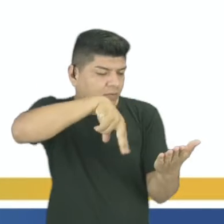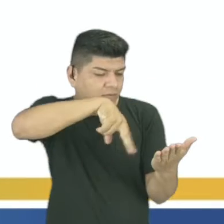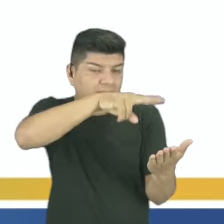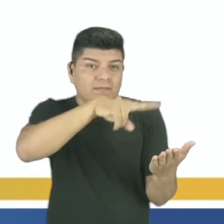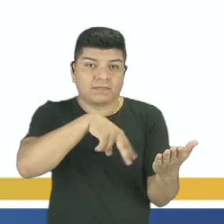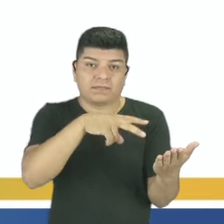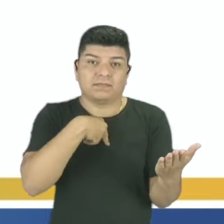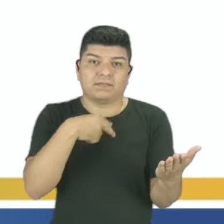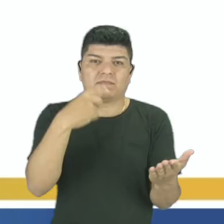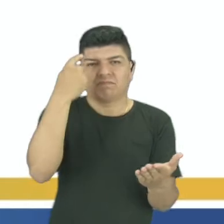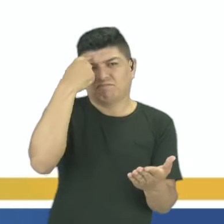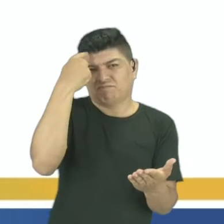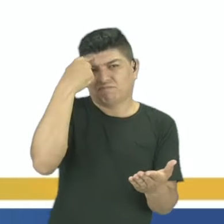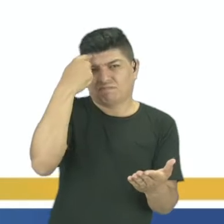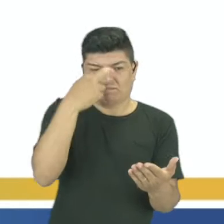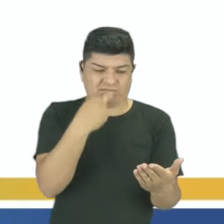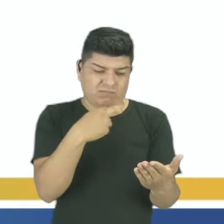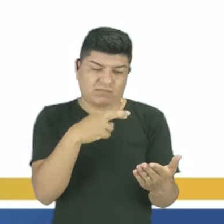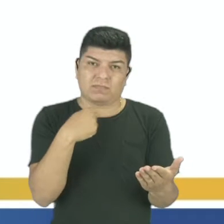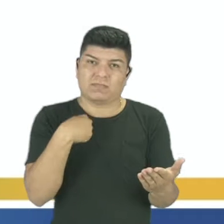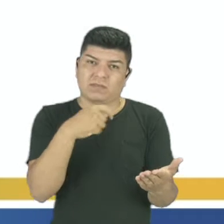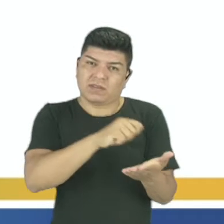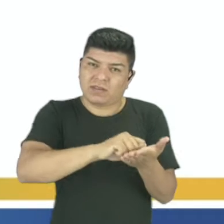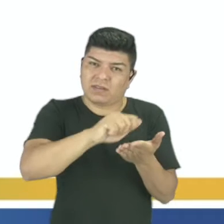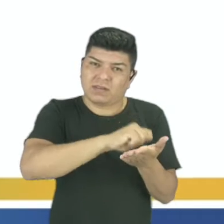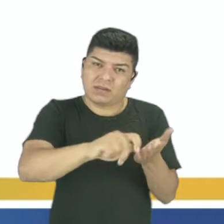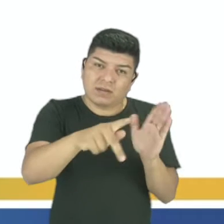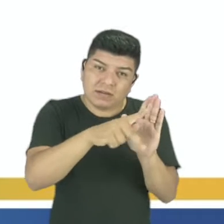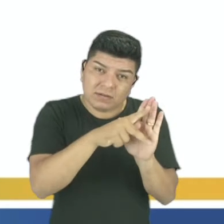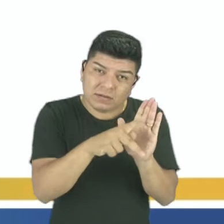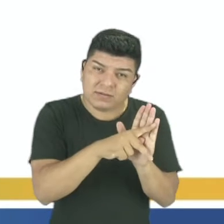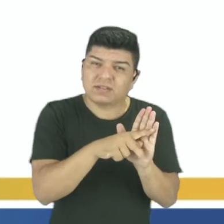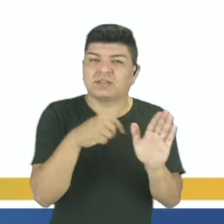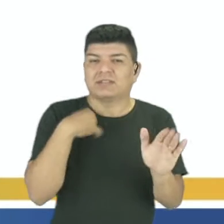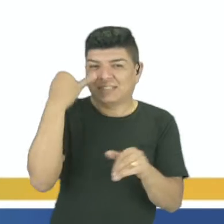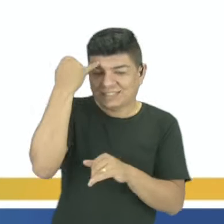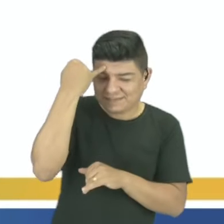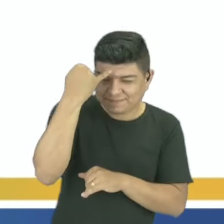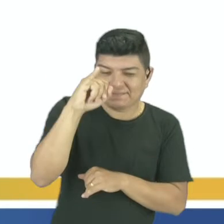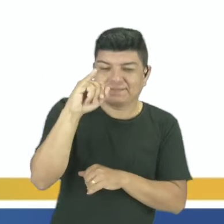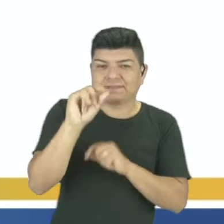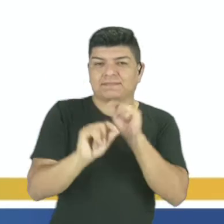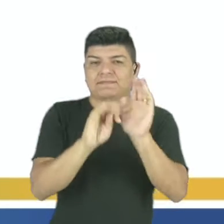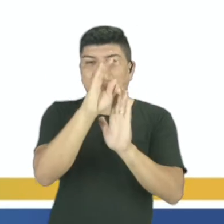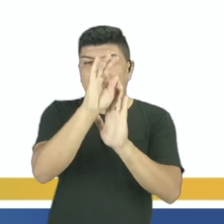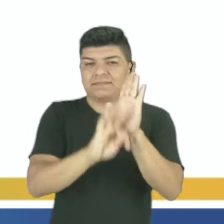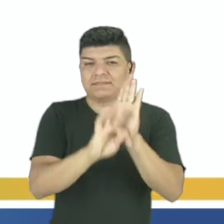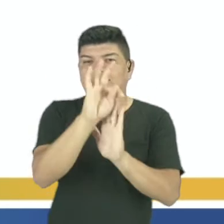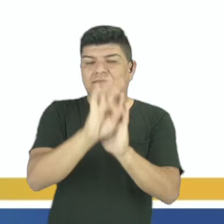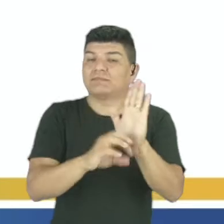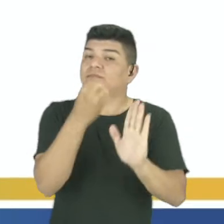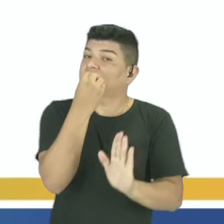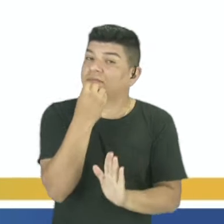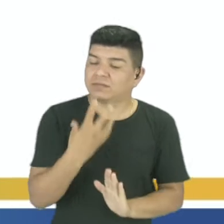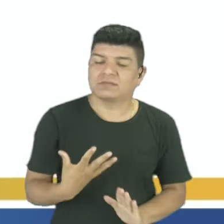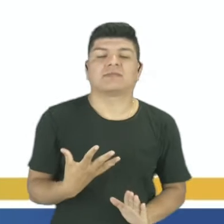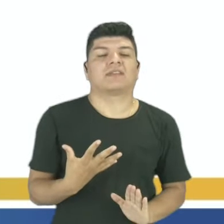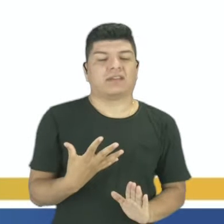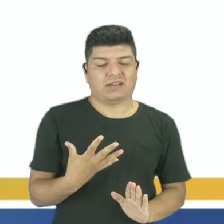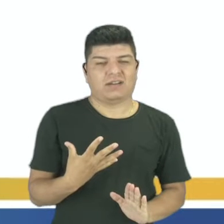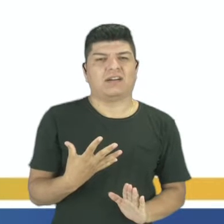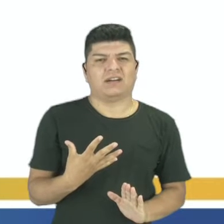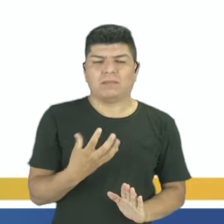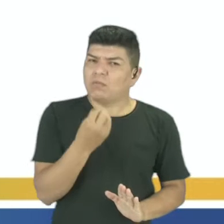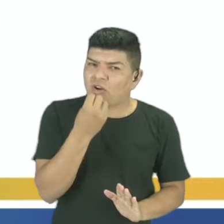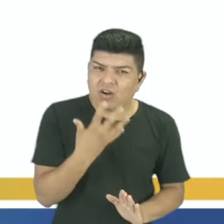pensamento crítico sobre o que ele mesmo está escrevendo. A ideia é o texto ser muito bom. Não